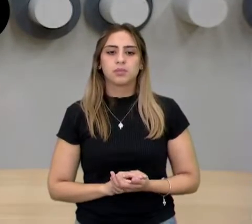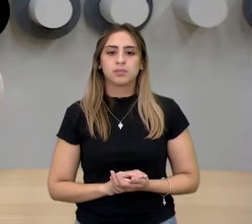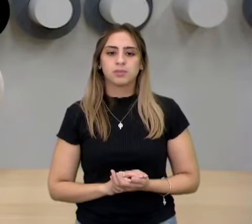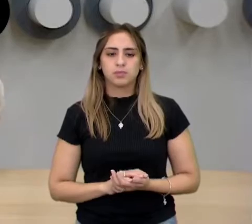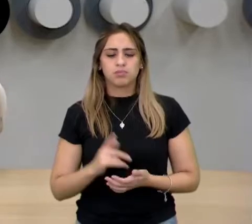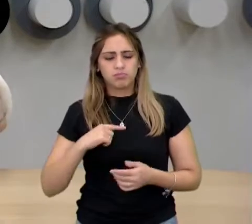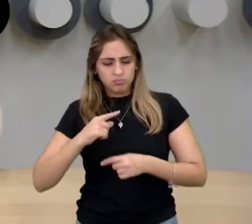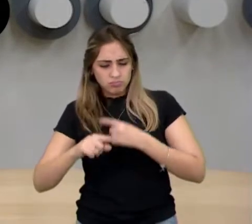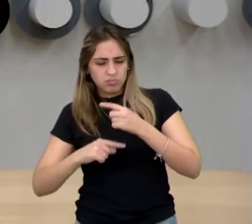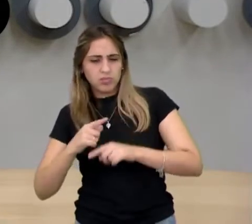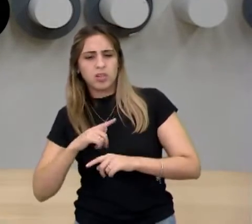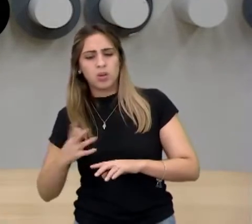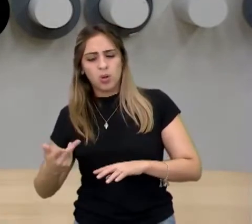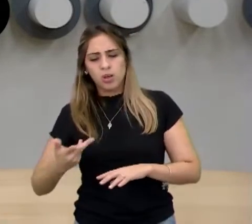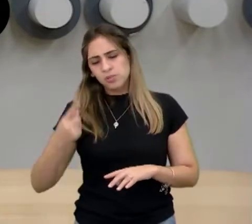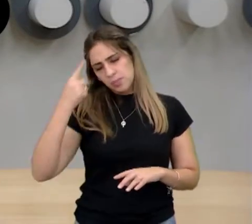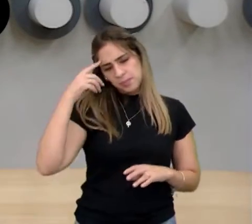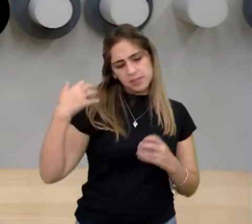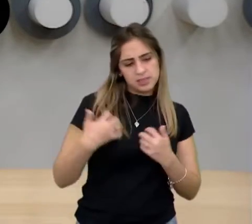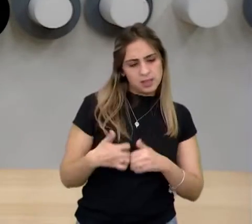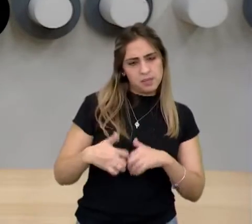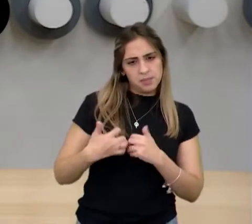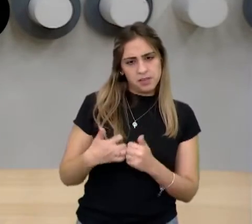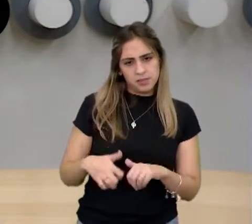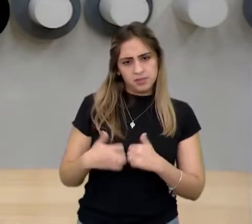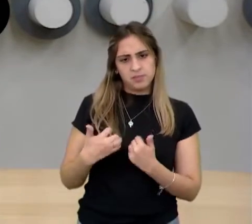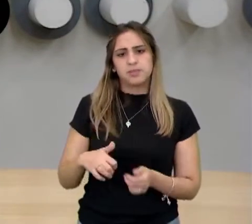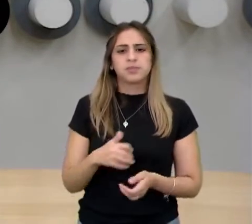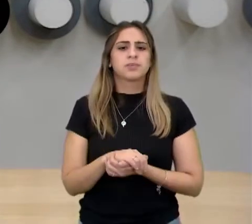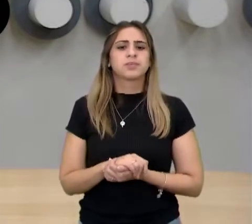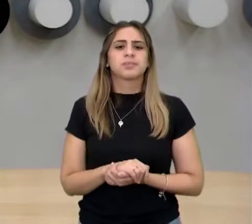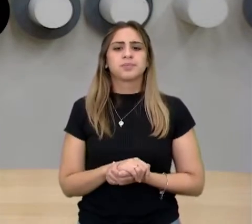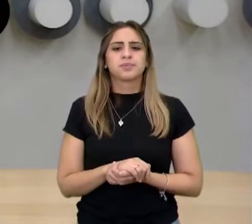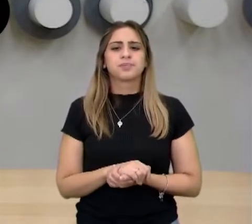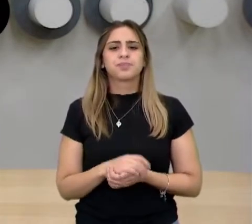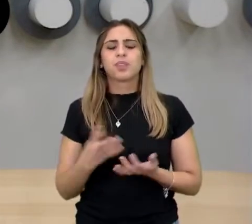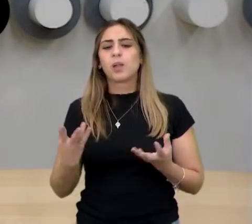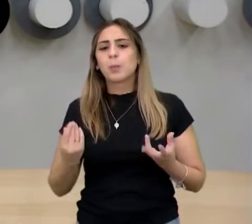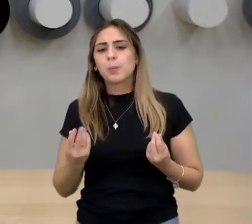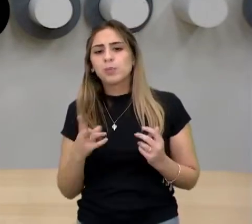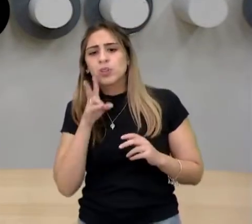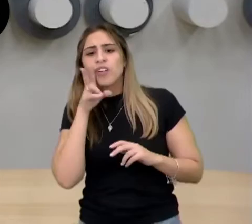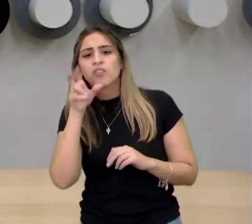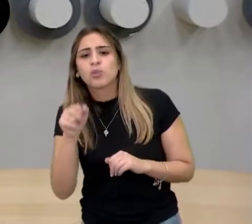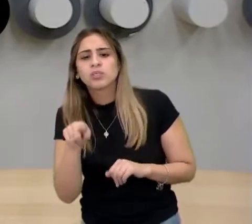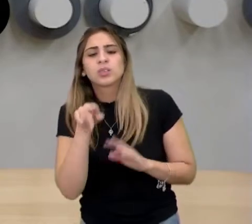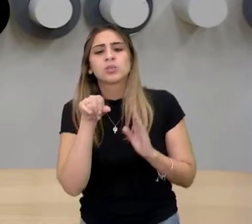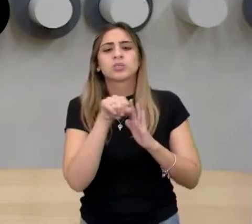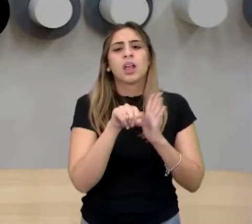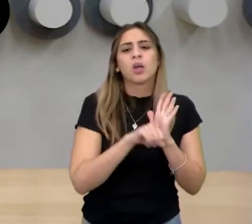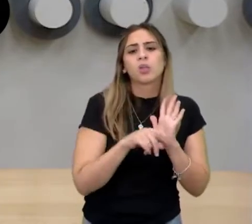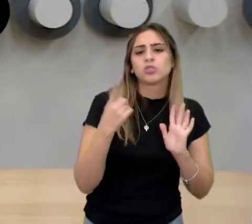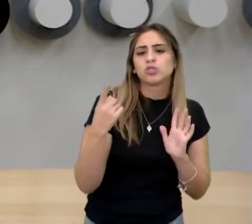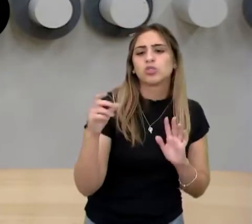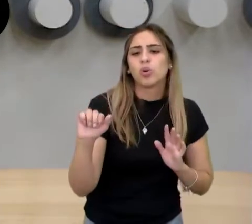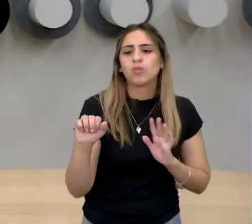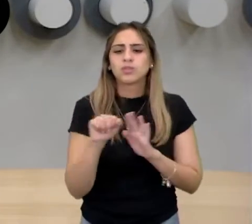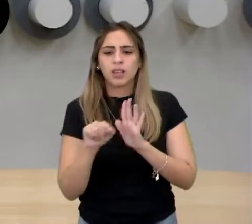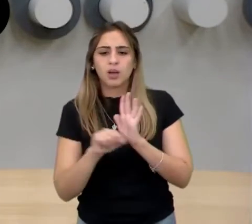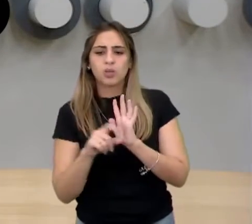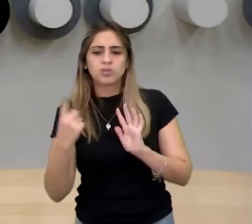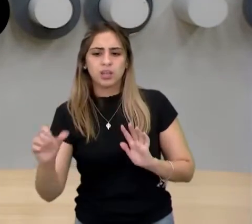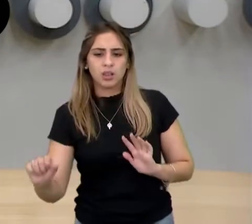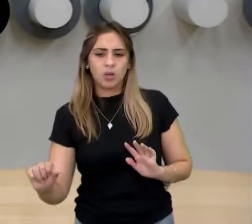grande corrente de pensamento que se estabelece com muita força no século XVIII, no século